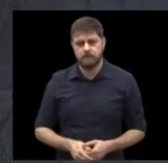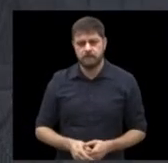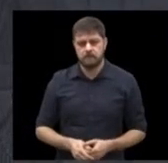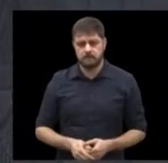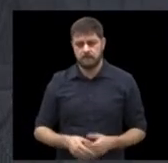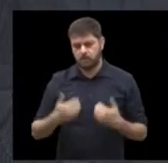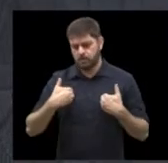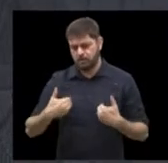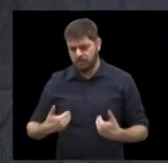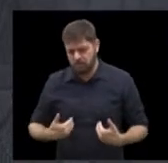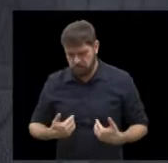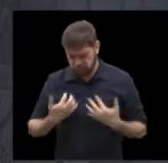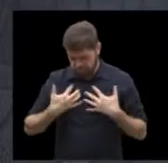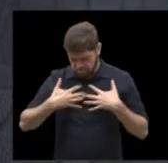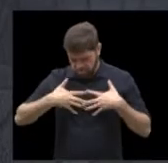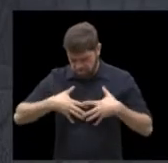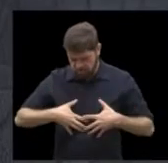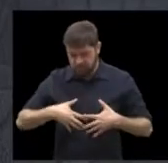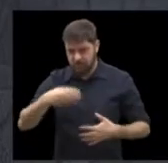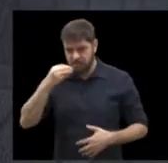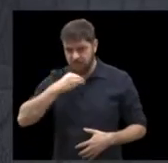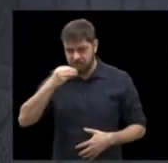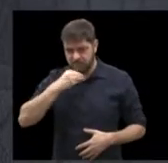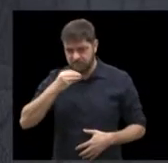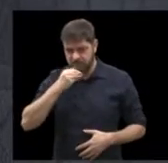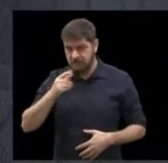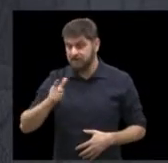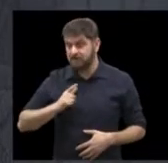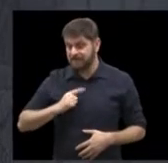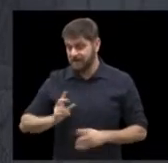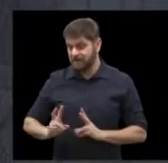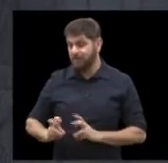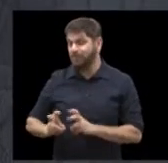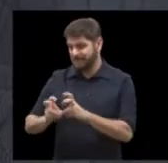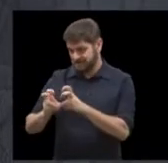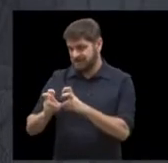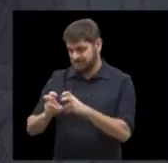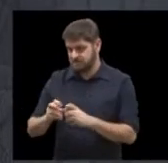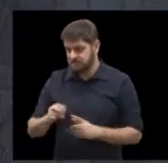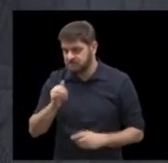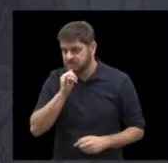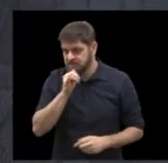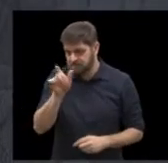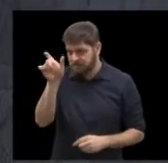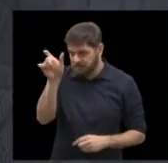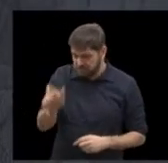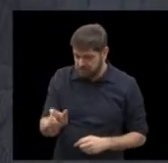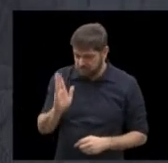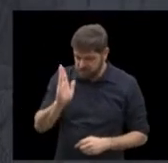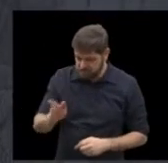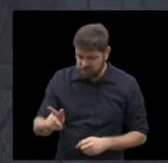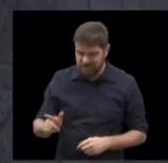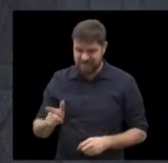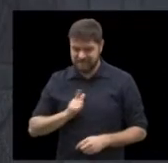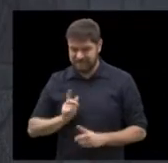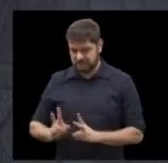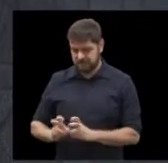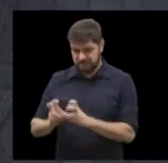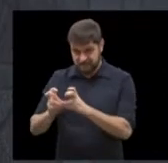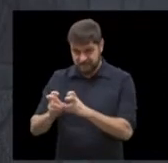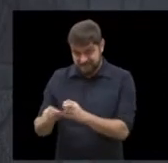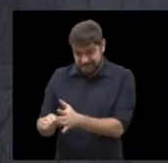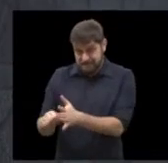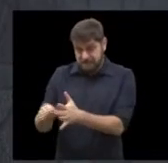queda da imunidade, às vezes por tumor, né? Doença de Hodgkin, por exemplo, é uma doença que você